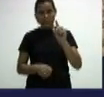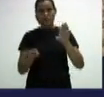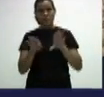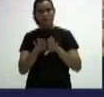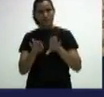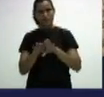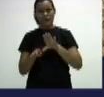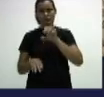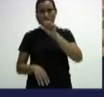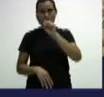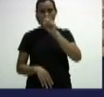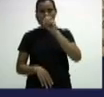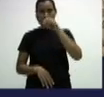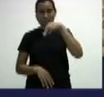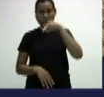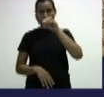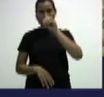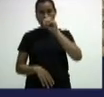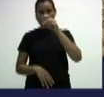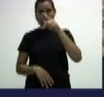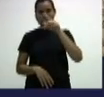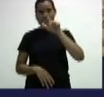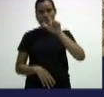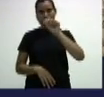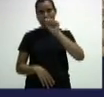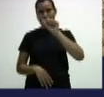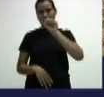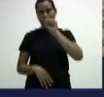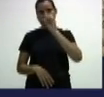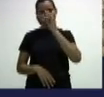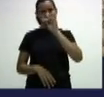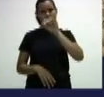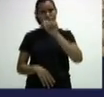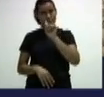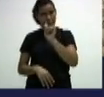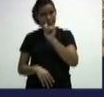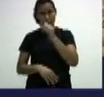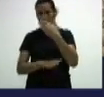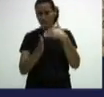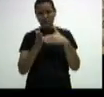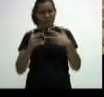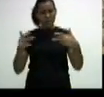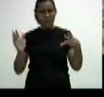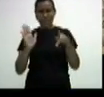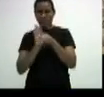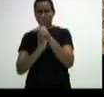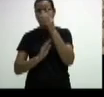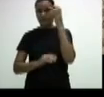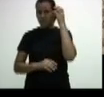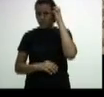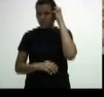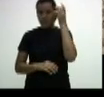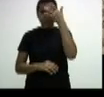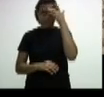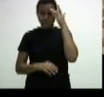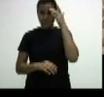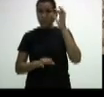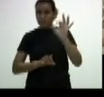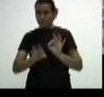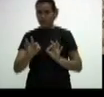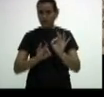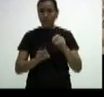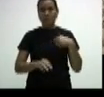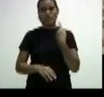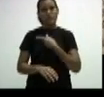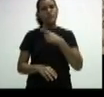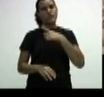tudo aquilo do rádio, o pessoal está se preparando. Inclusive, a gente está com um programa na rádio...